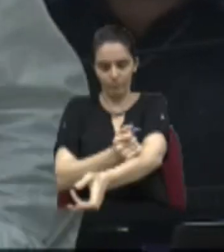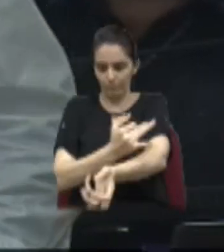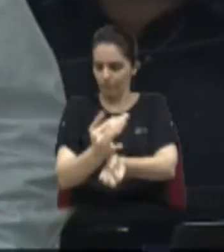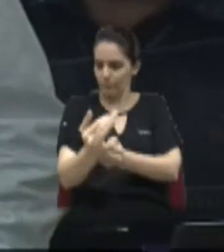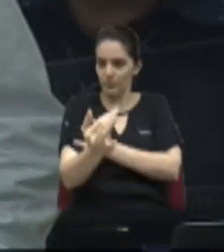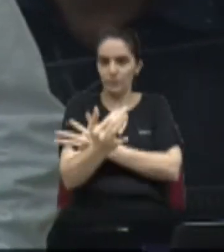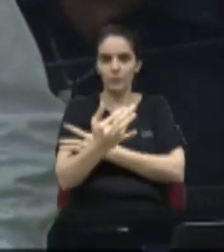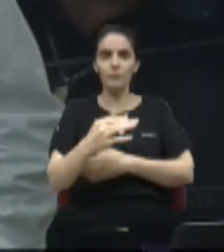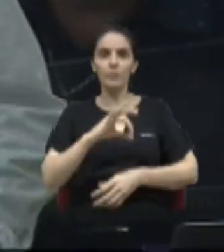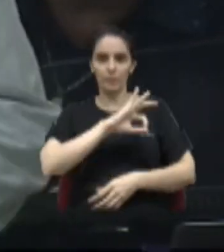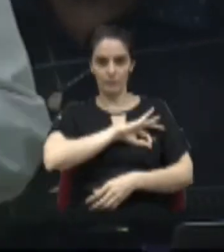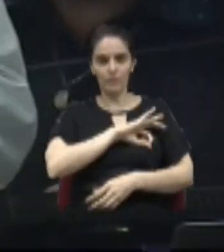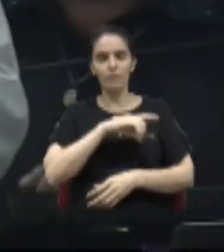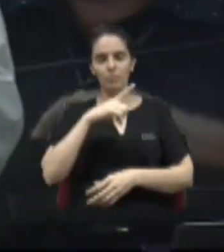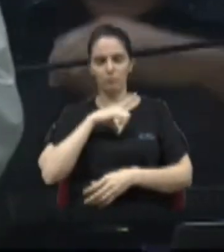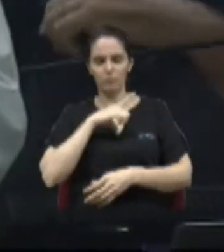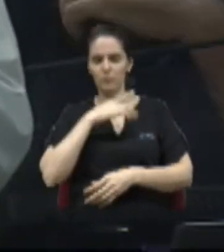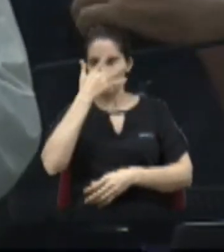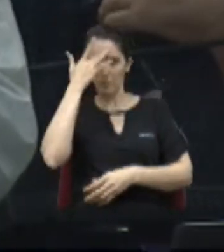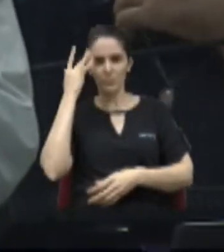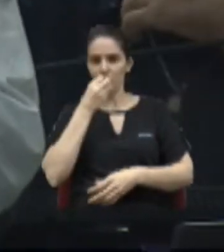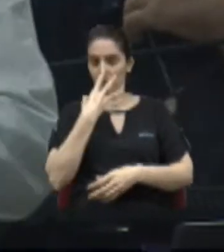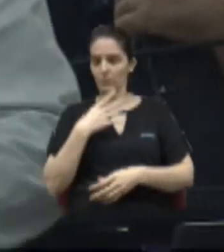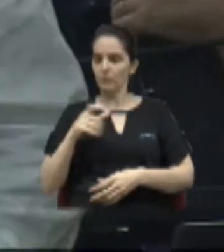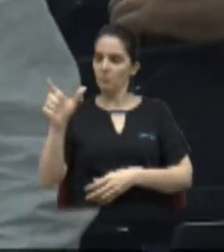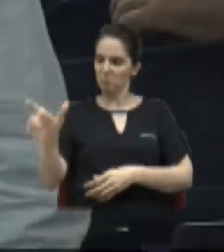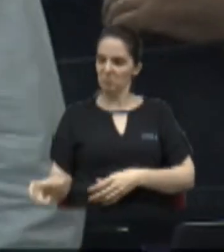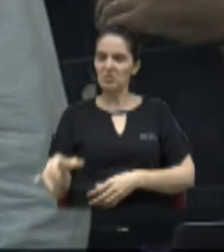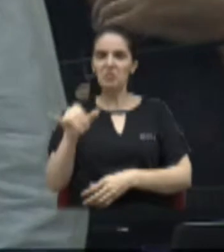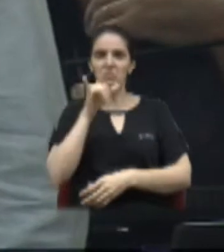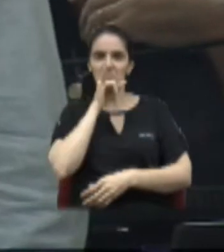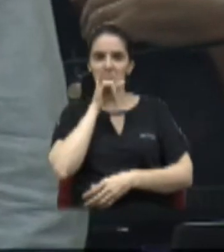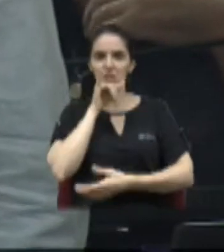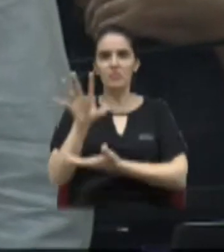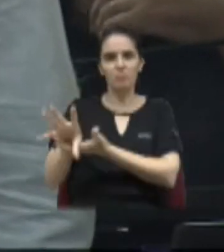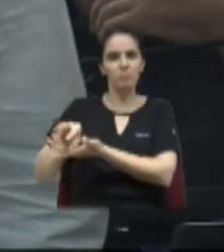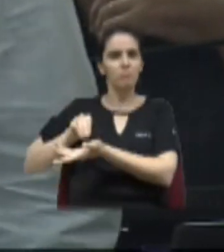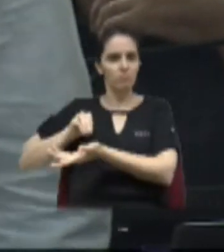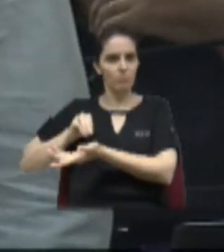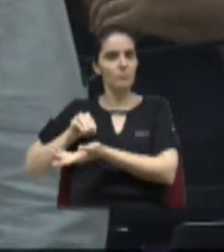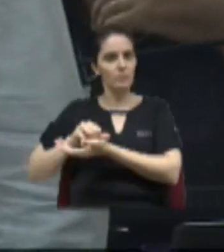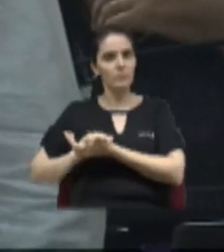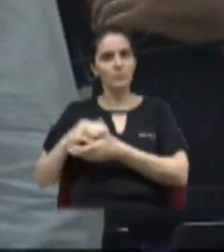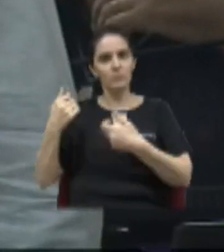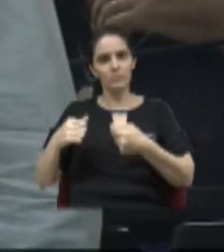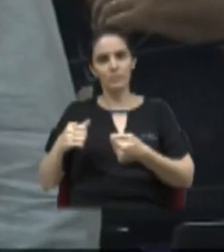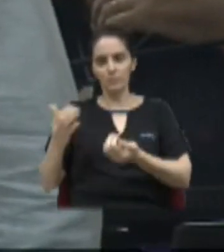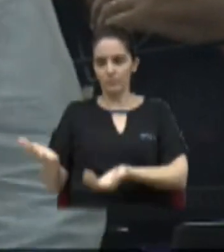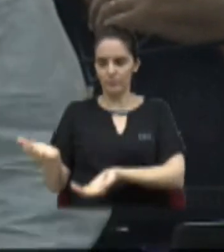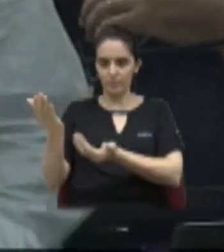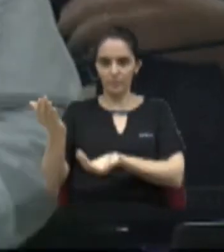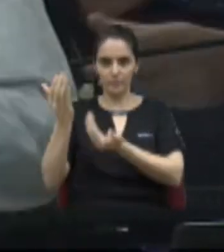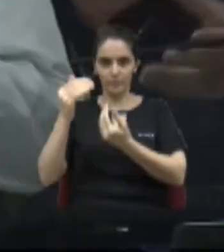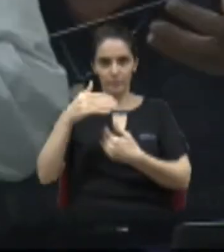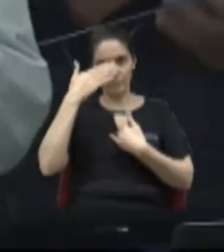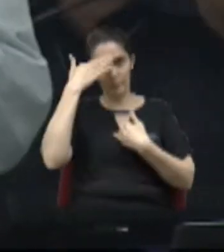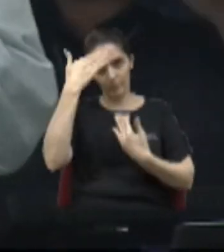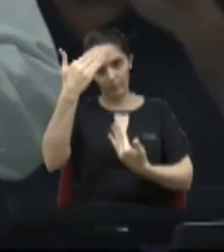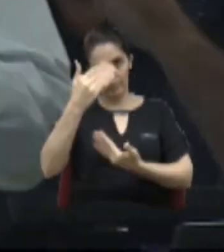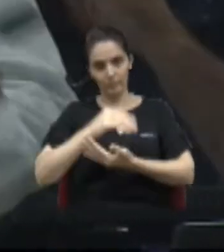PM tem muita gente boa. Mas esse é um exemplo em Limeira que merece o voto de todos vocês. Muito